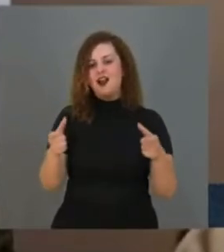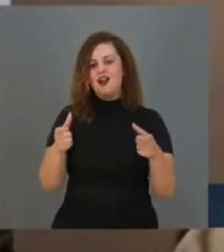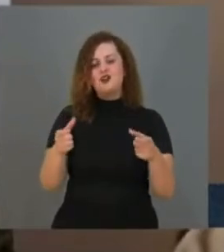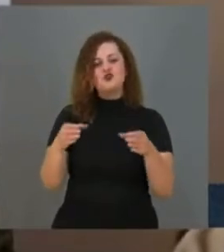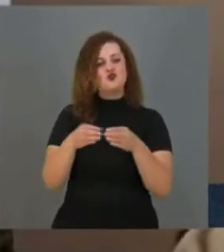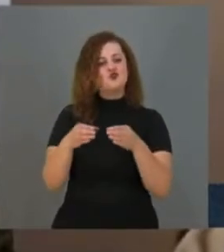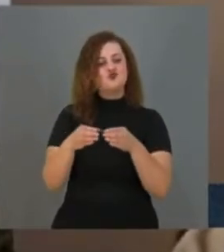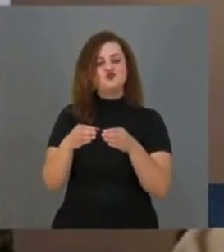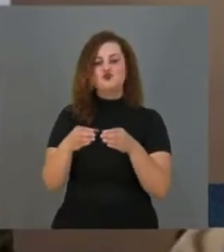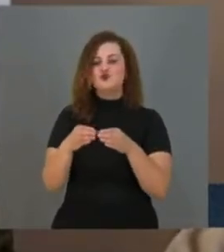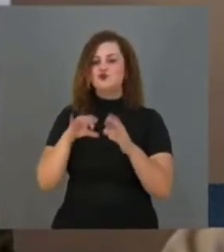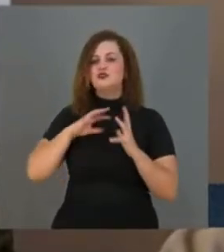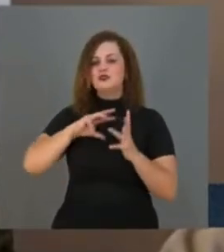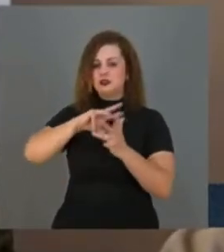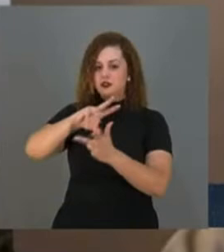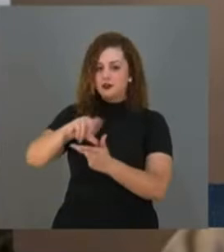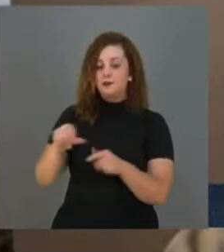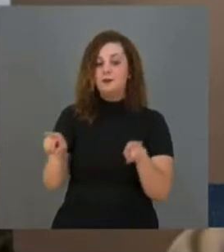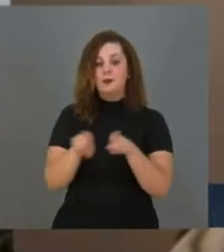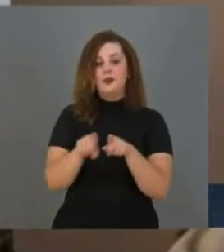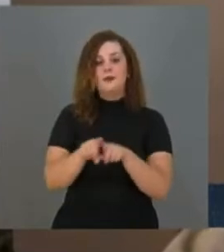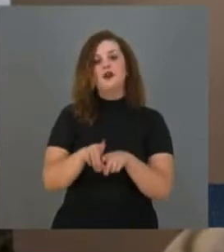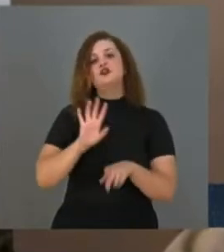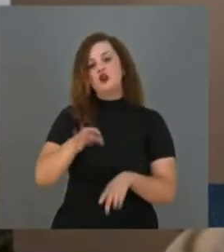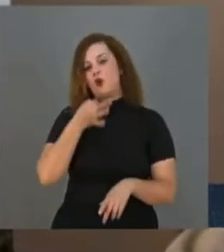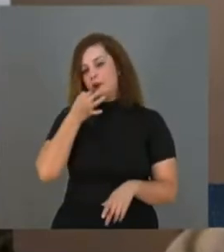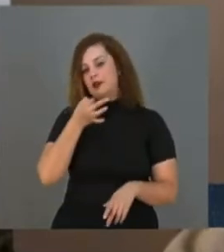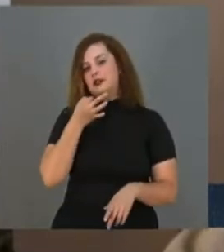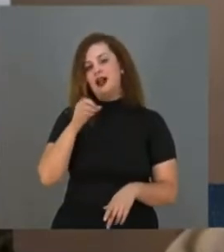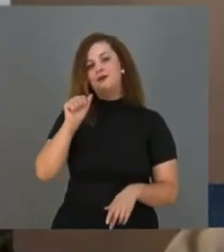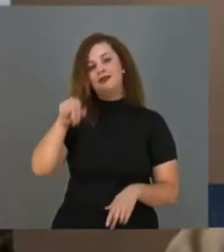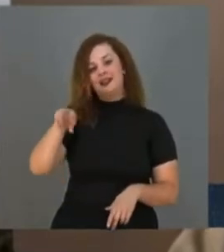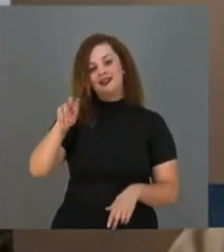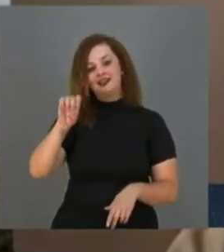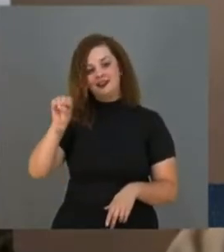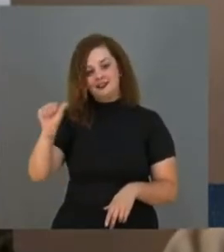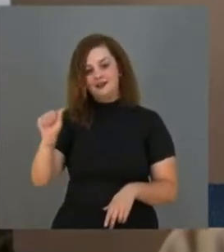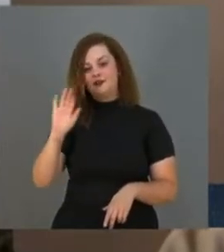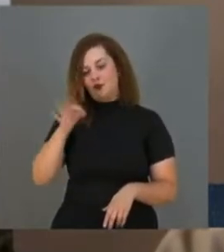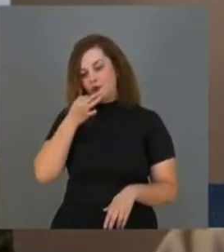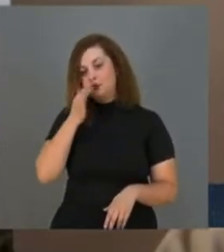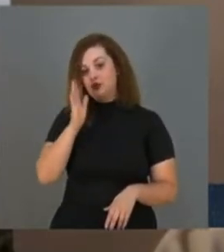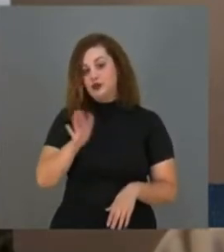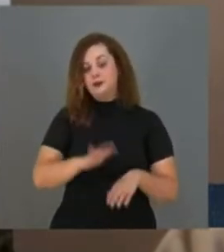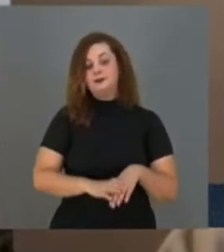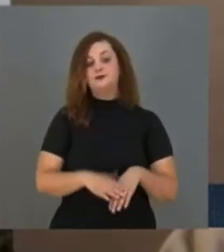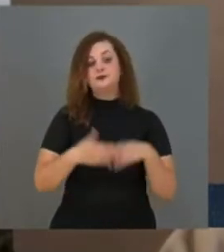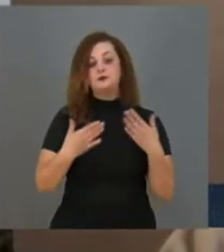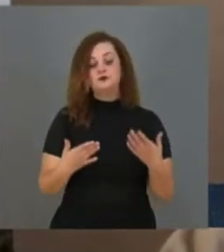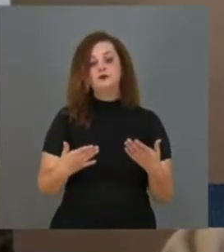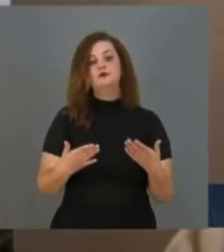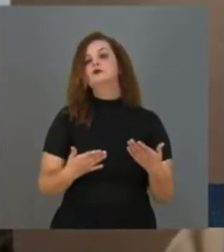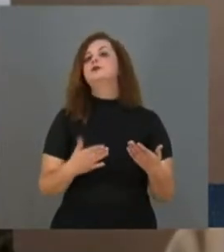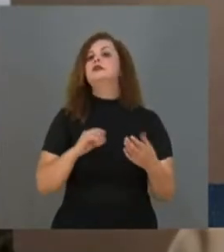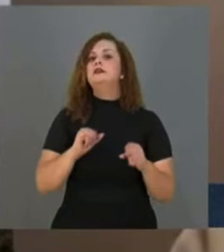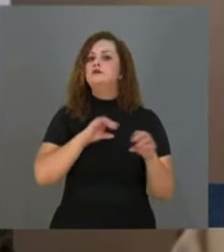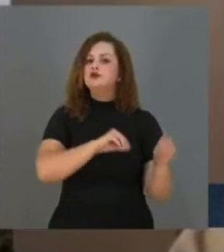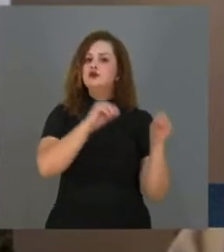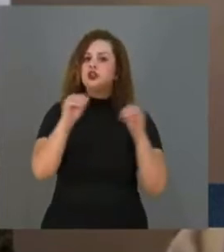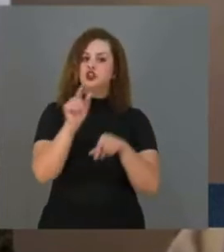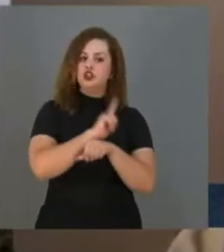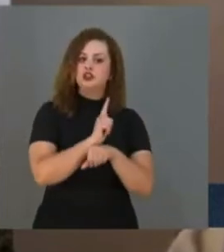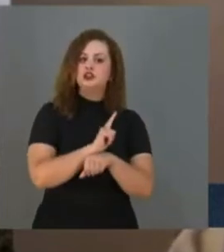corporações internacionais, também comentado já pela colega Andressa. Ao transferir para essas empresas a gestão